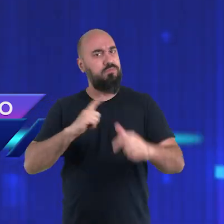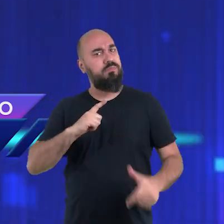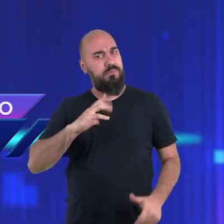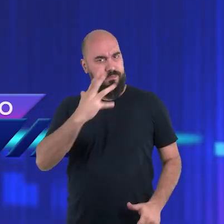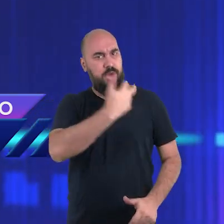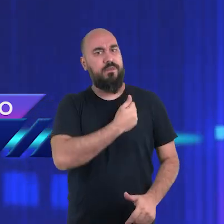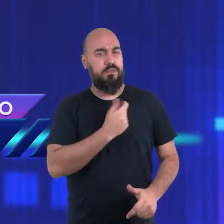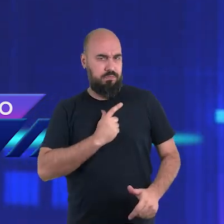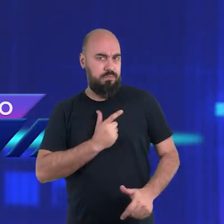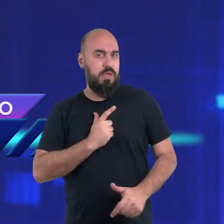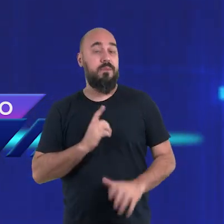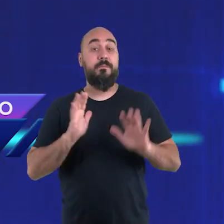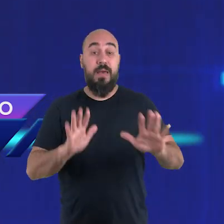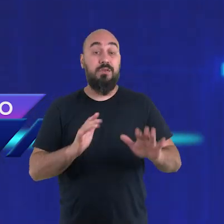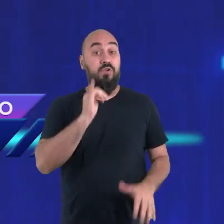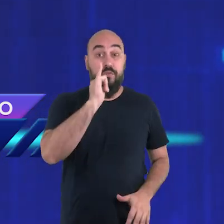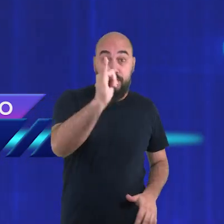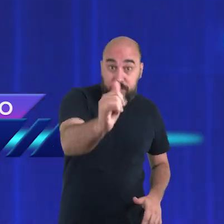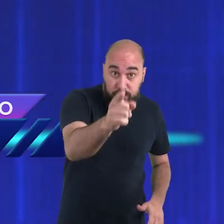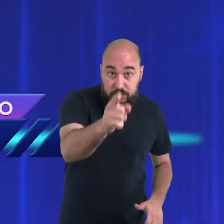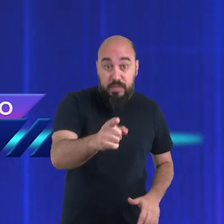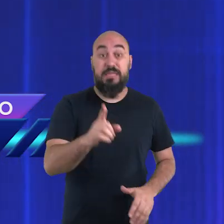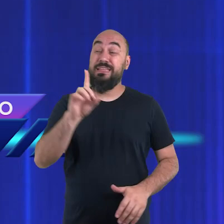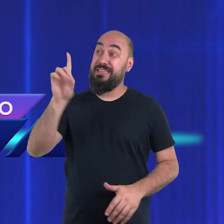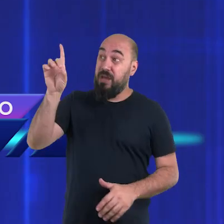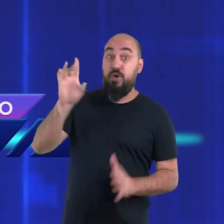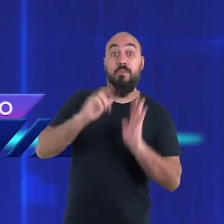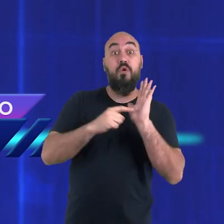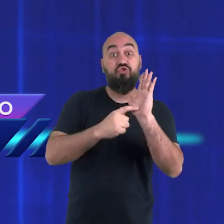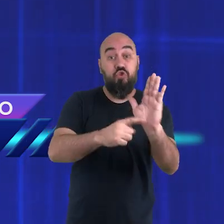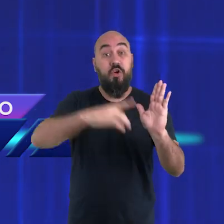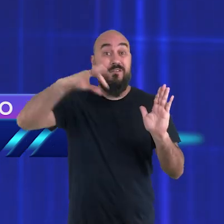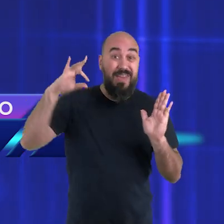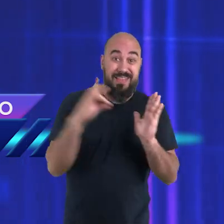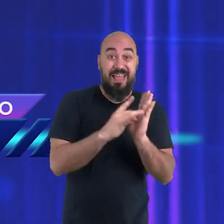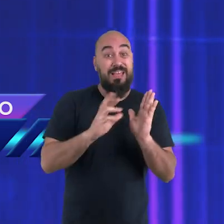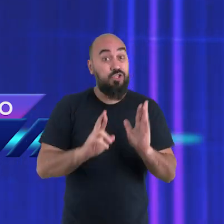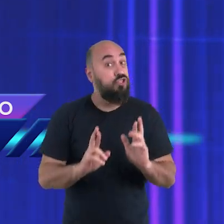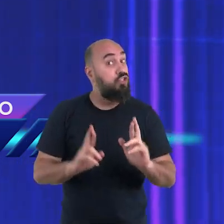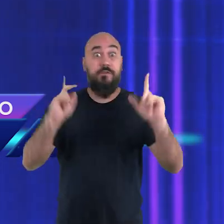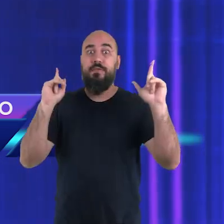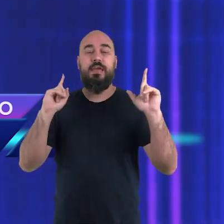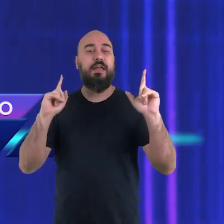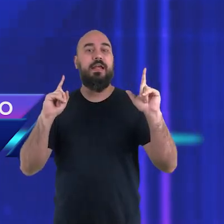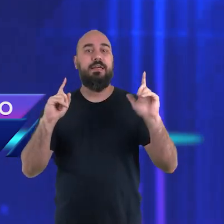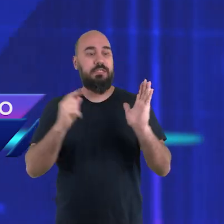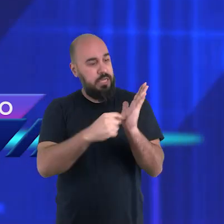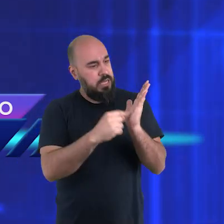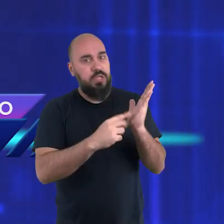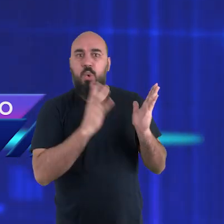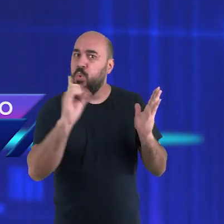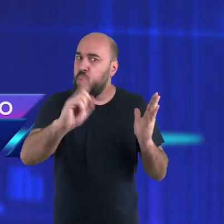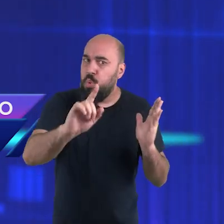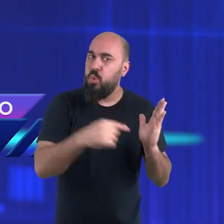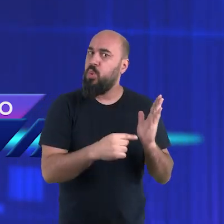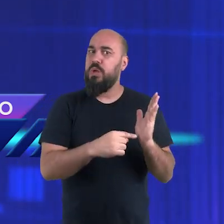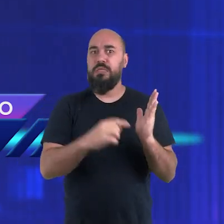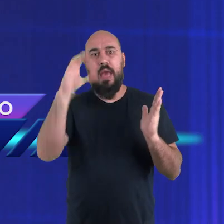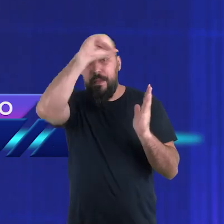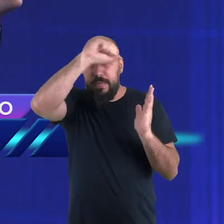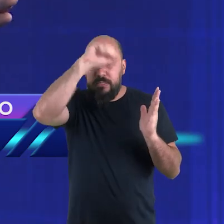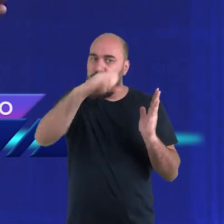Eu estou falando com você agora de que Deus está mostrando para você uma verdade. Deus está mostrando para você uma realidade.